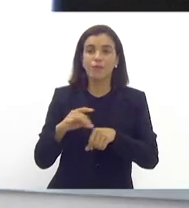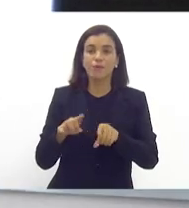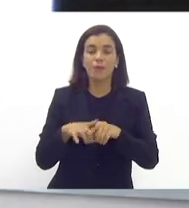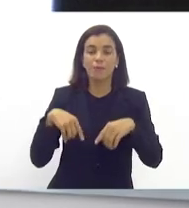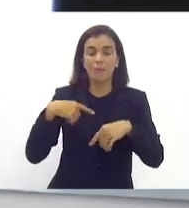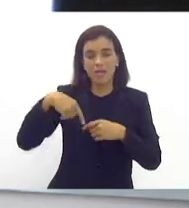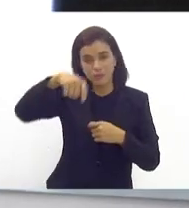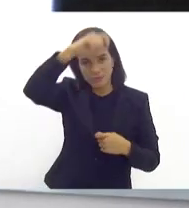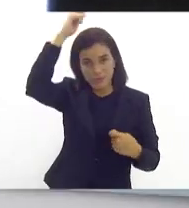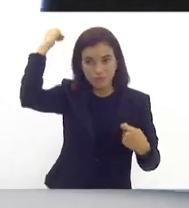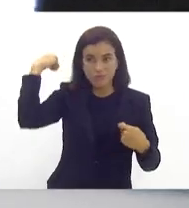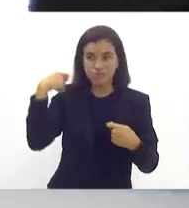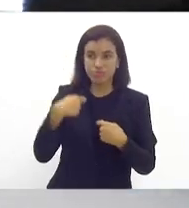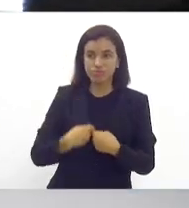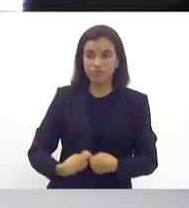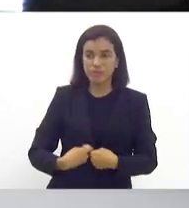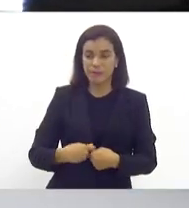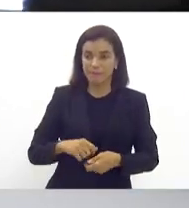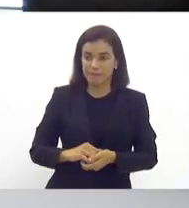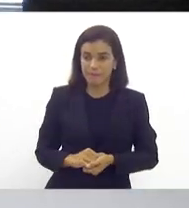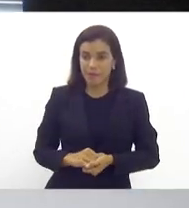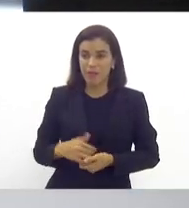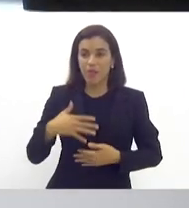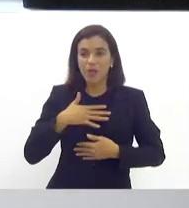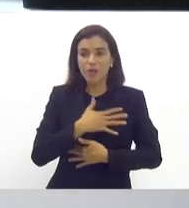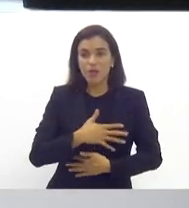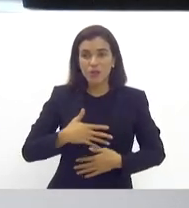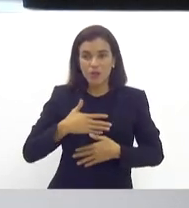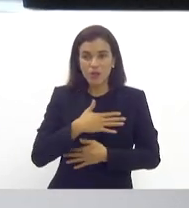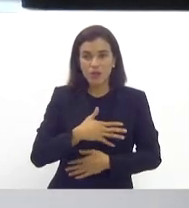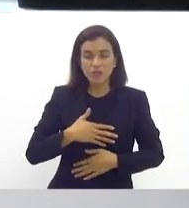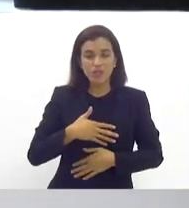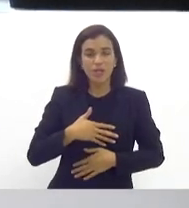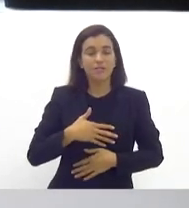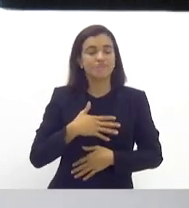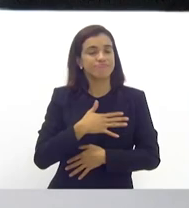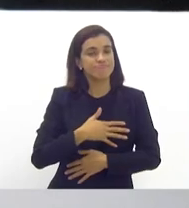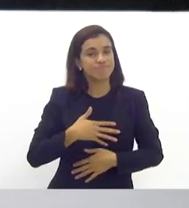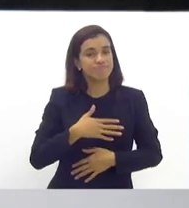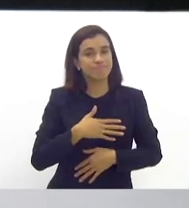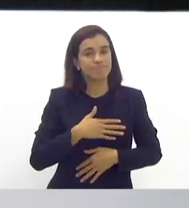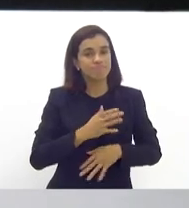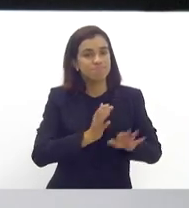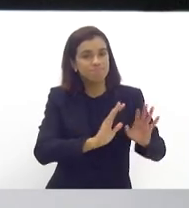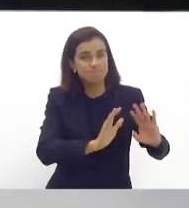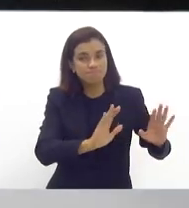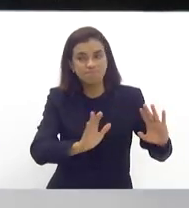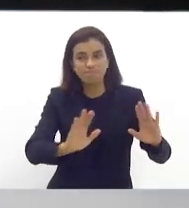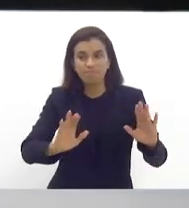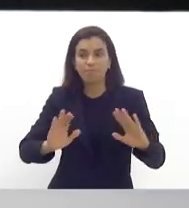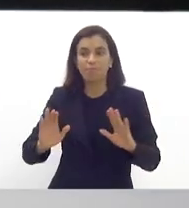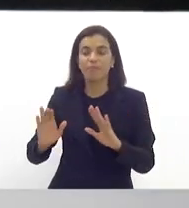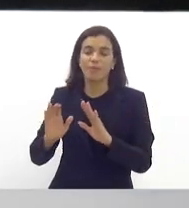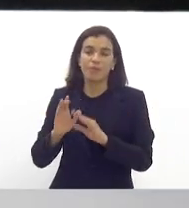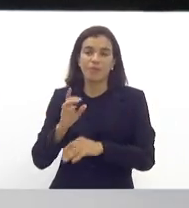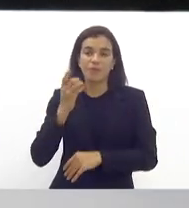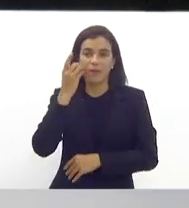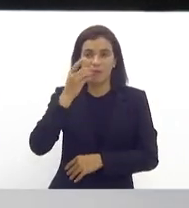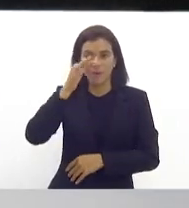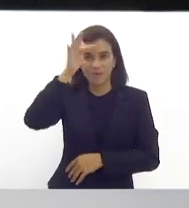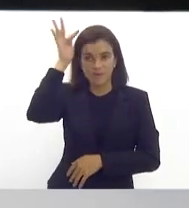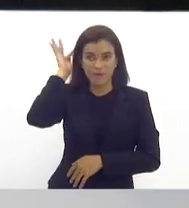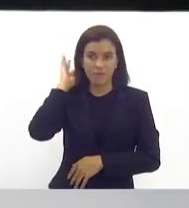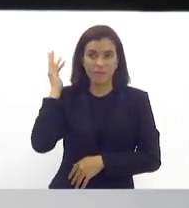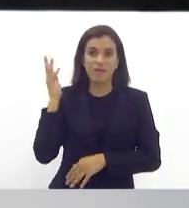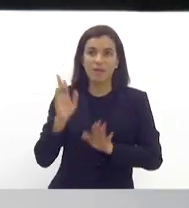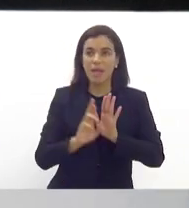Sharpe eh gostaria de cumprimentar Nobre Deputado Fred Pacheco na pessoa de quem